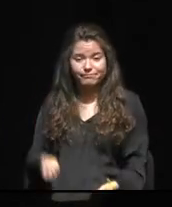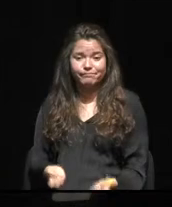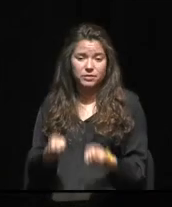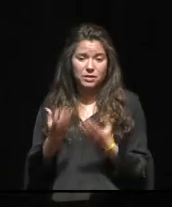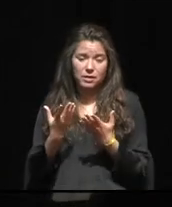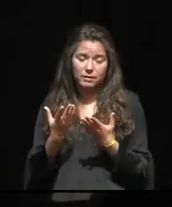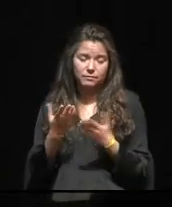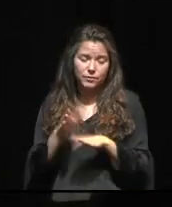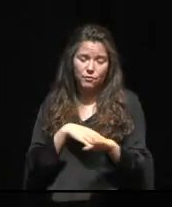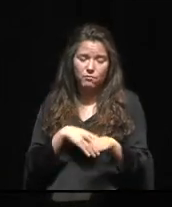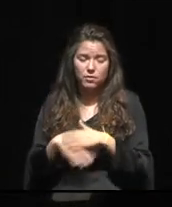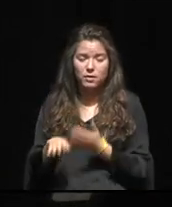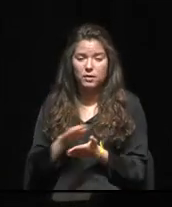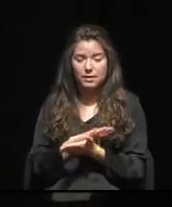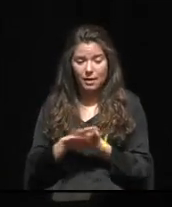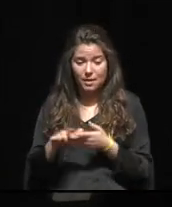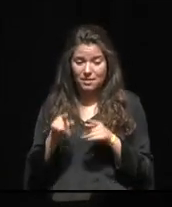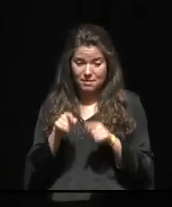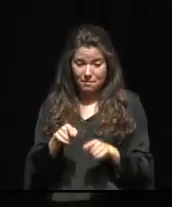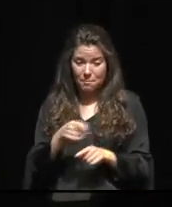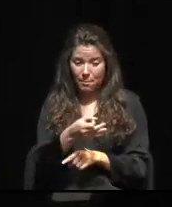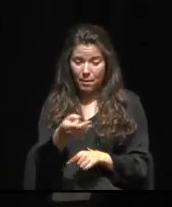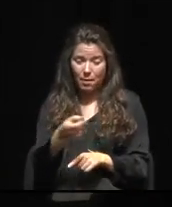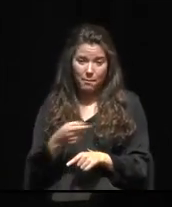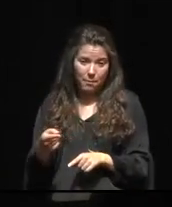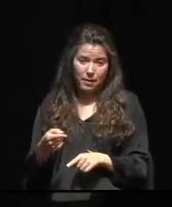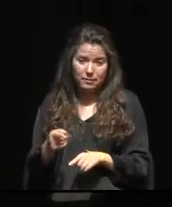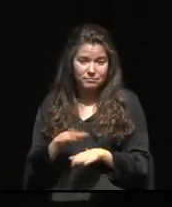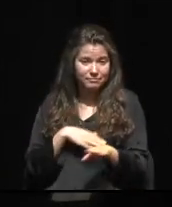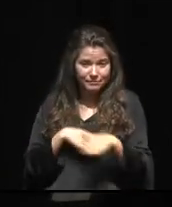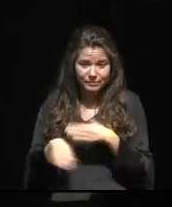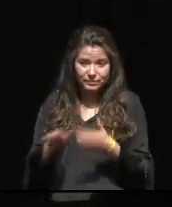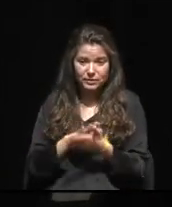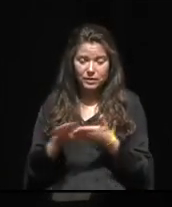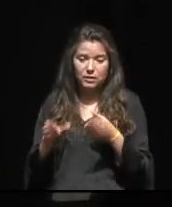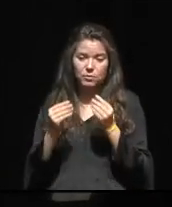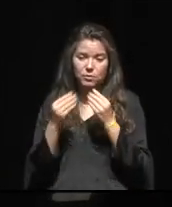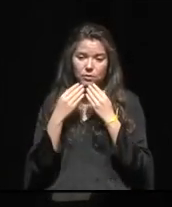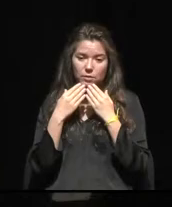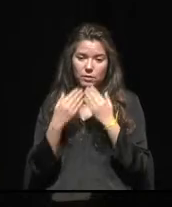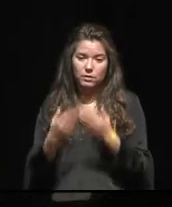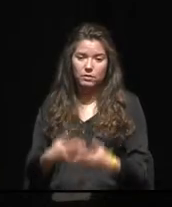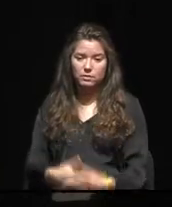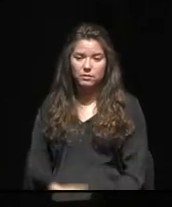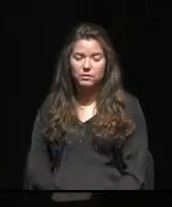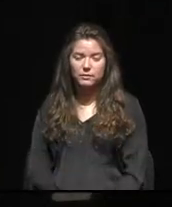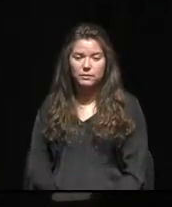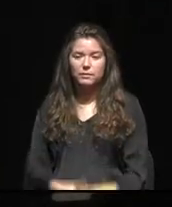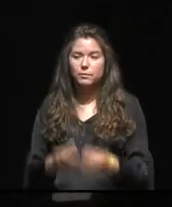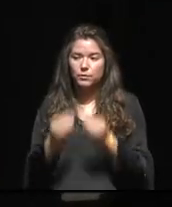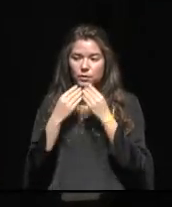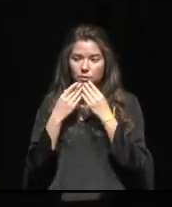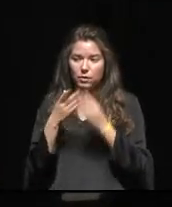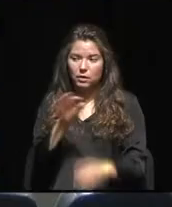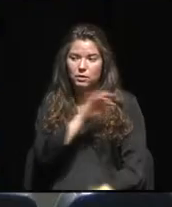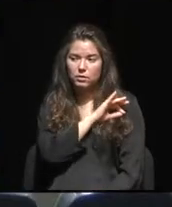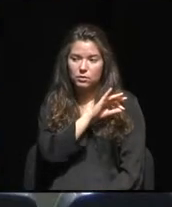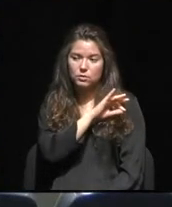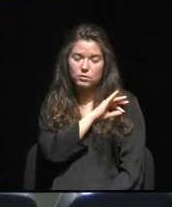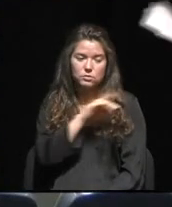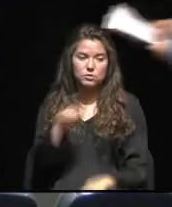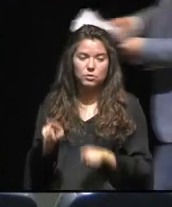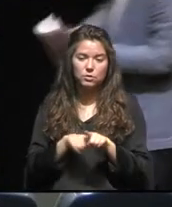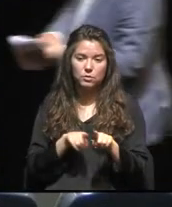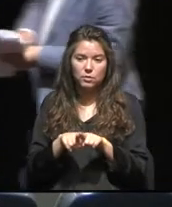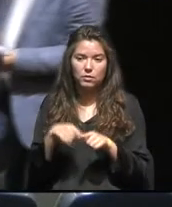não contribuam para para a qual nada tem vindo a contribuir muito obrigado obrigado senhor Deputado tem a